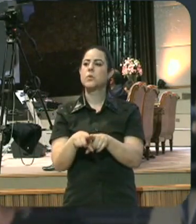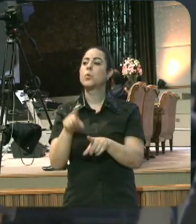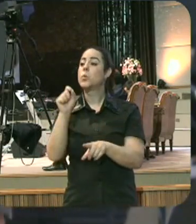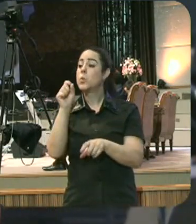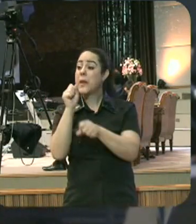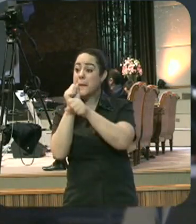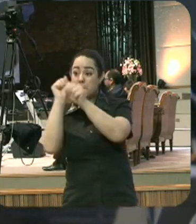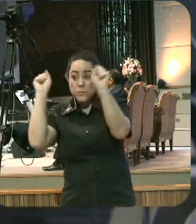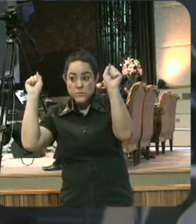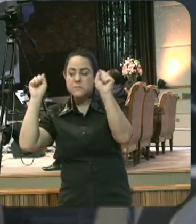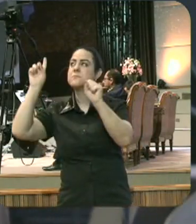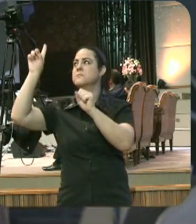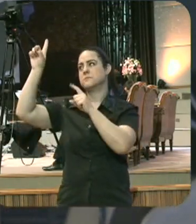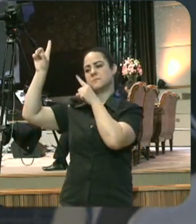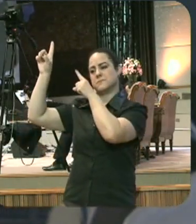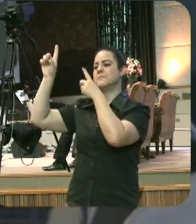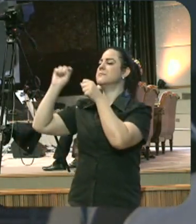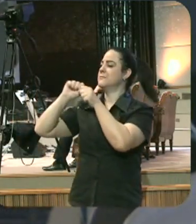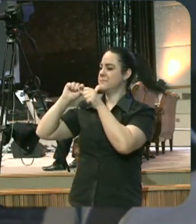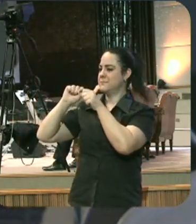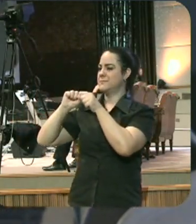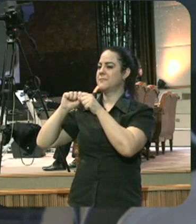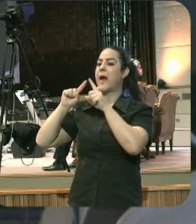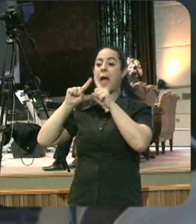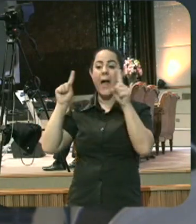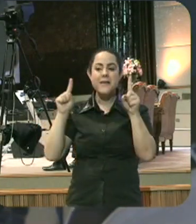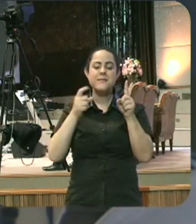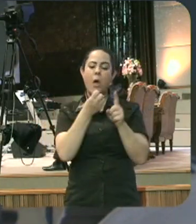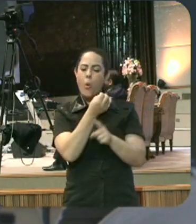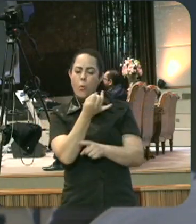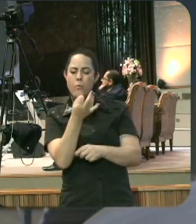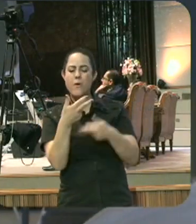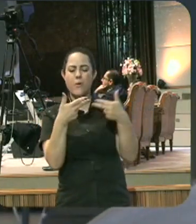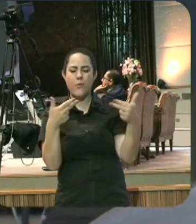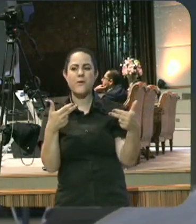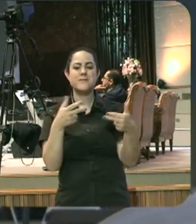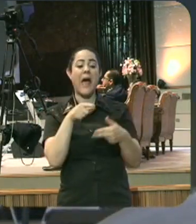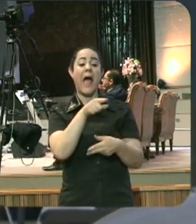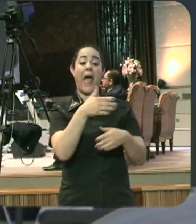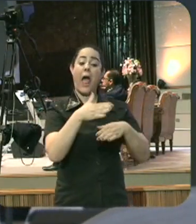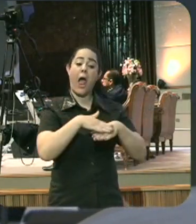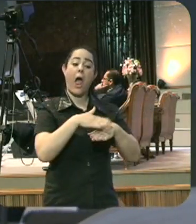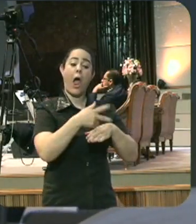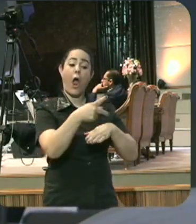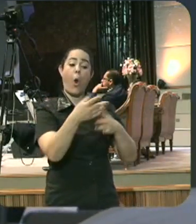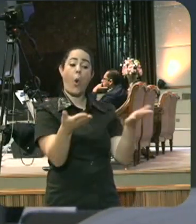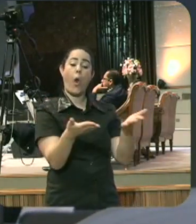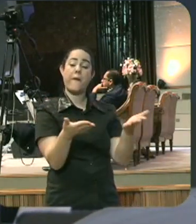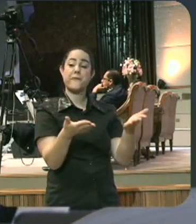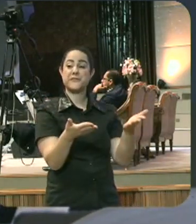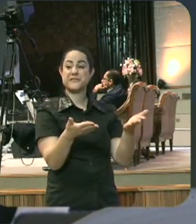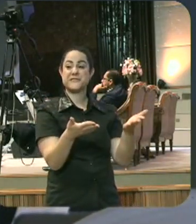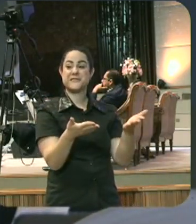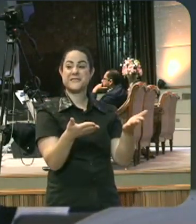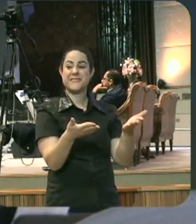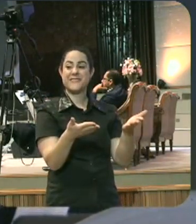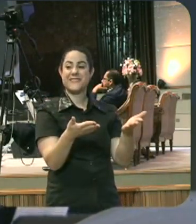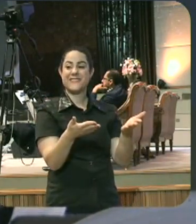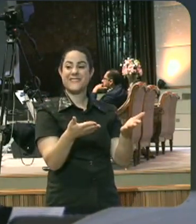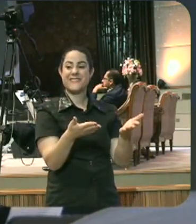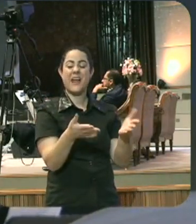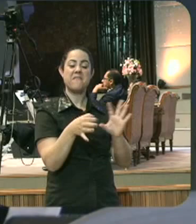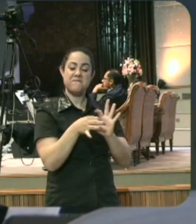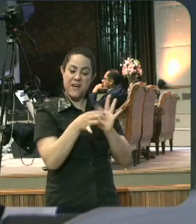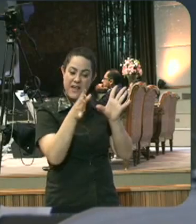é impossível, Deus vai fazer, mas algumas coisas Ele vai dizer: essa é a sua tarefa, e Ele vai